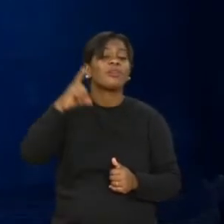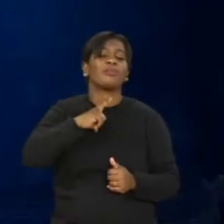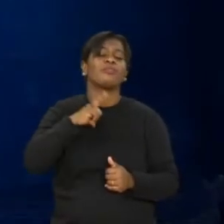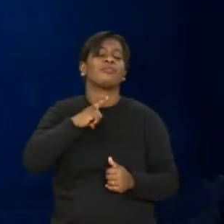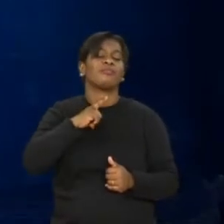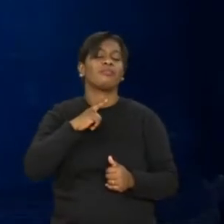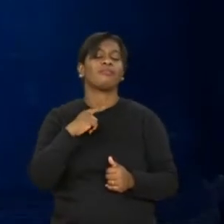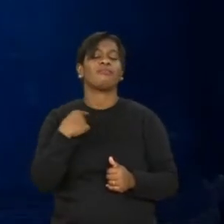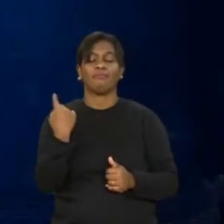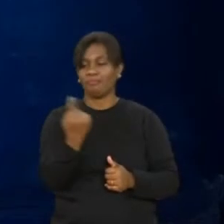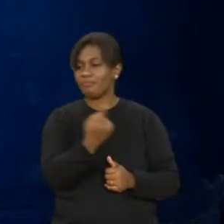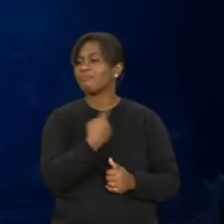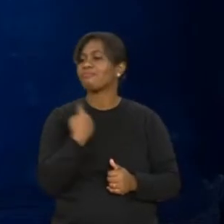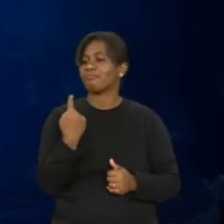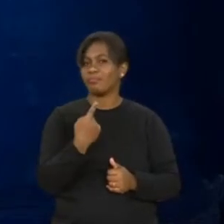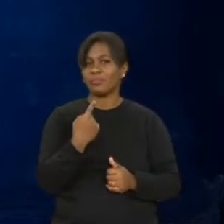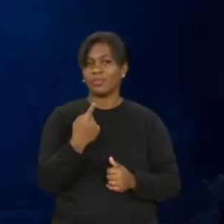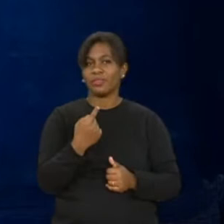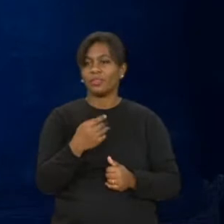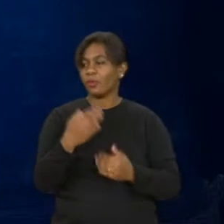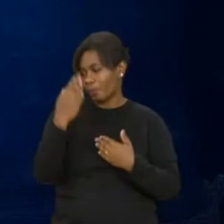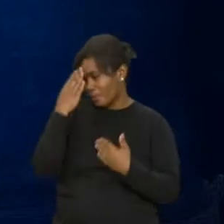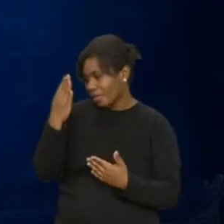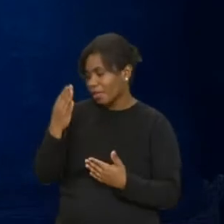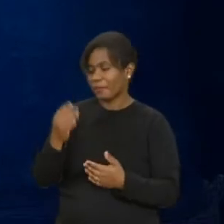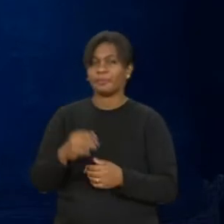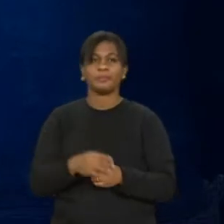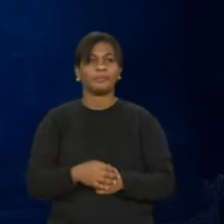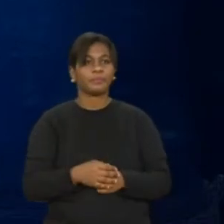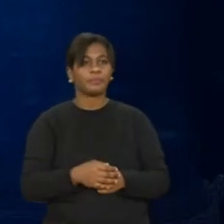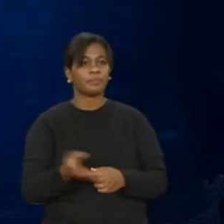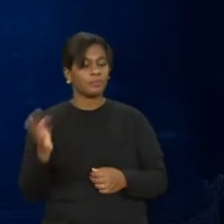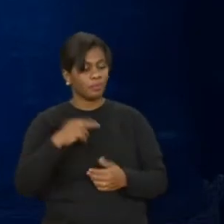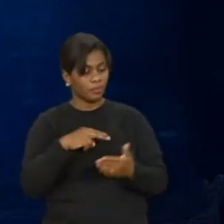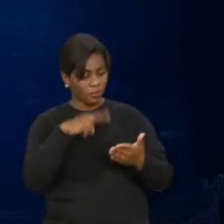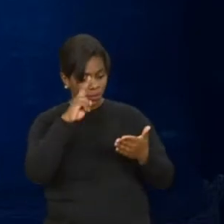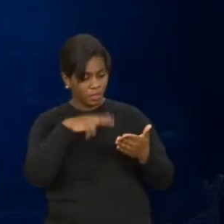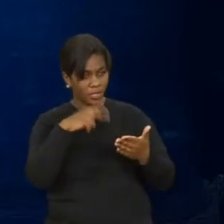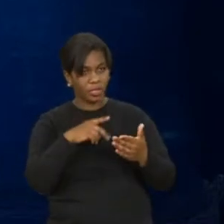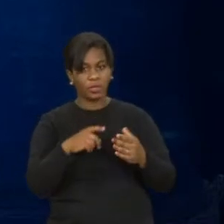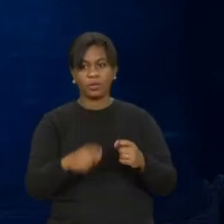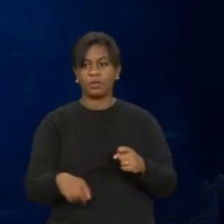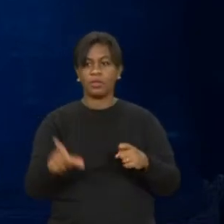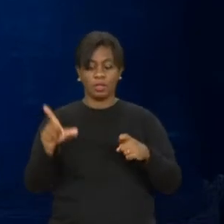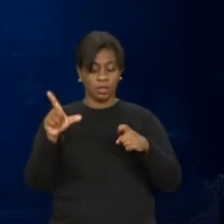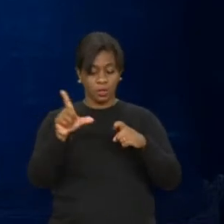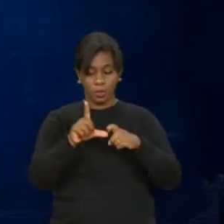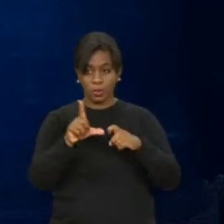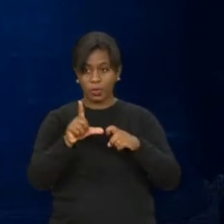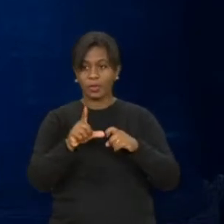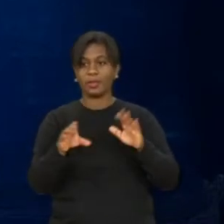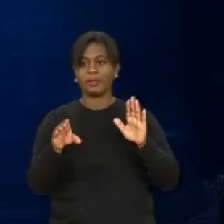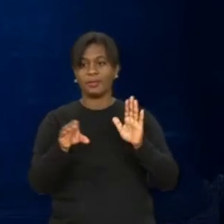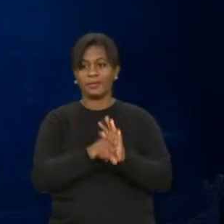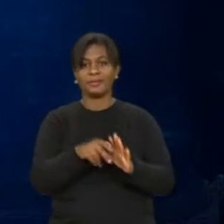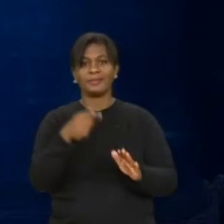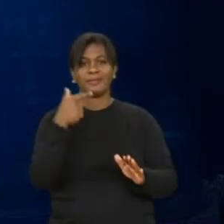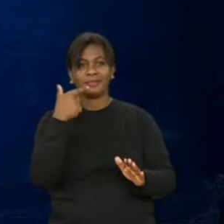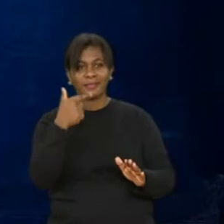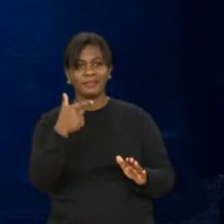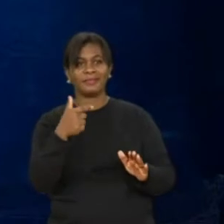cabeça. Obrigado. Leia ali comigo, leia aí, Lucas 12, 7, e até os cabelos da